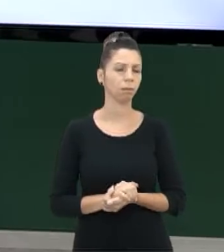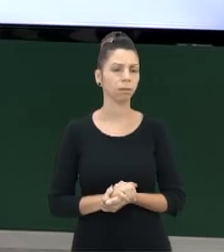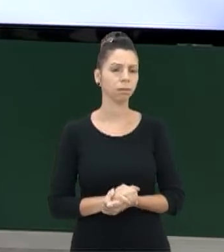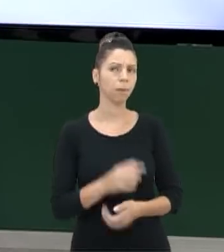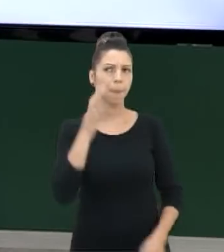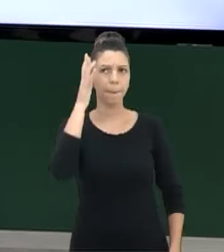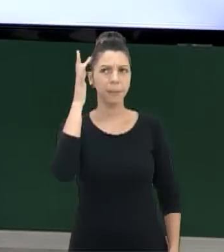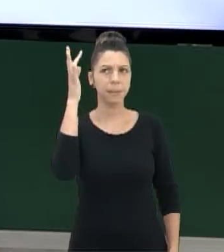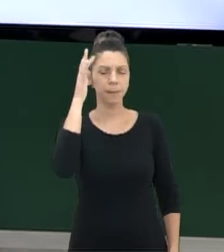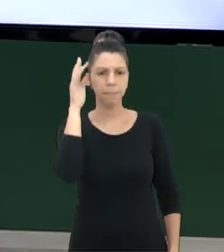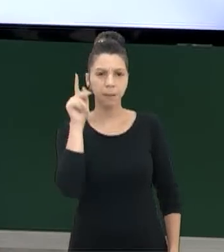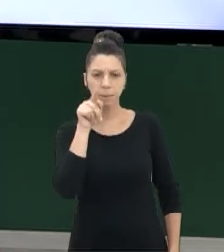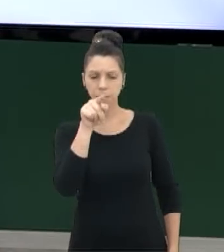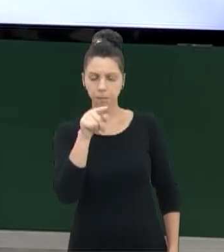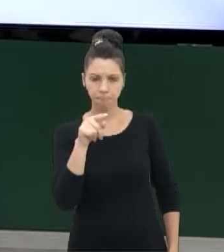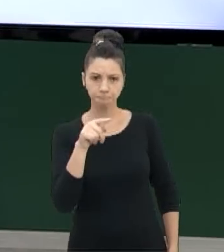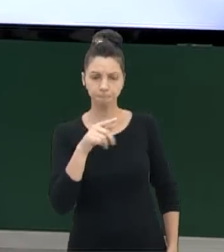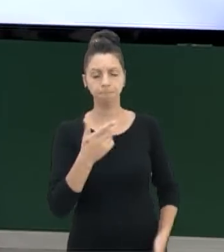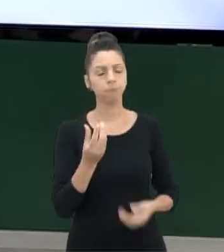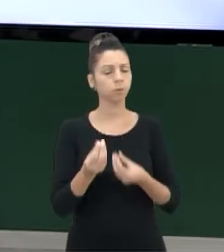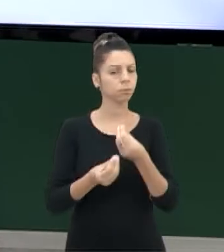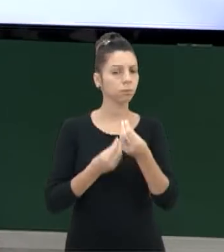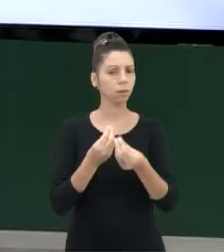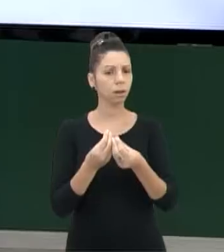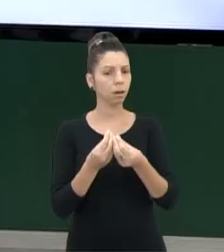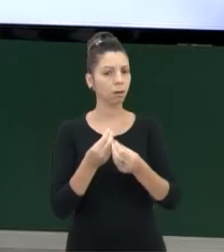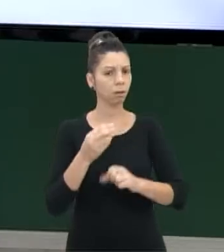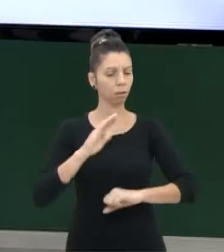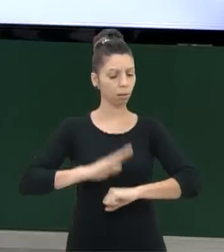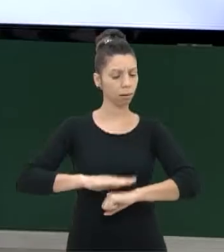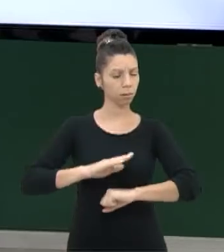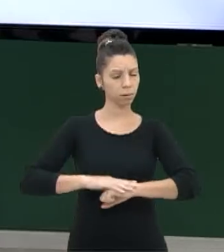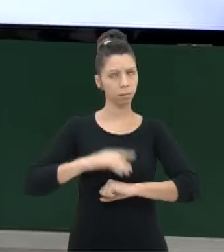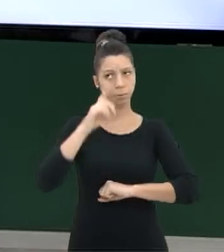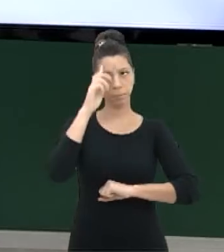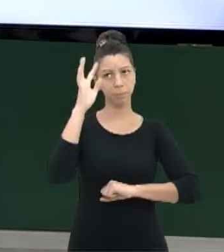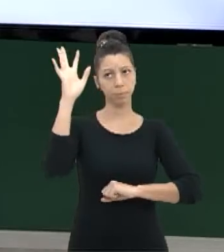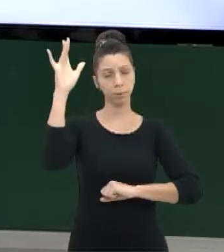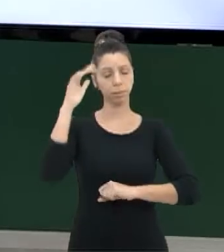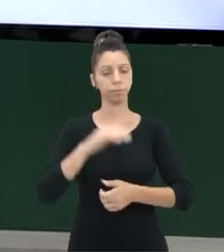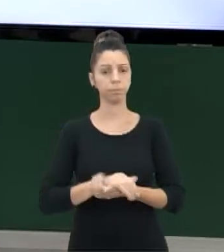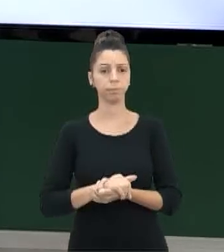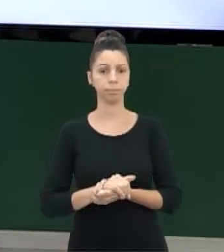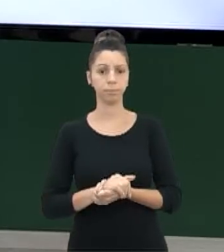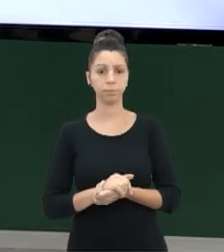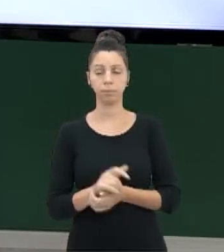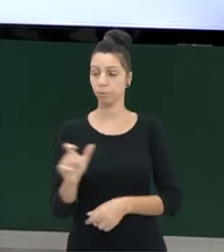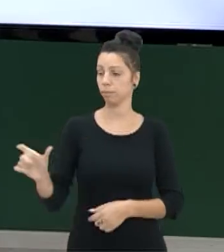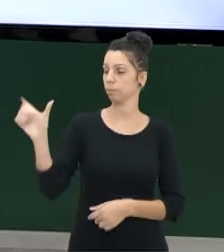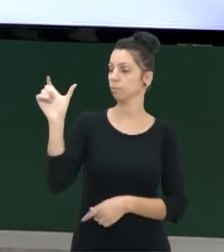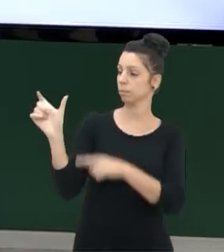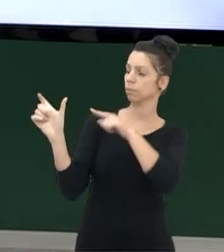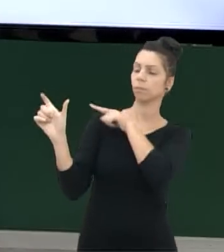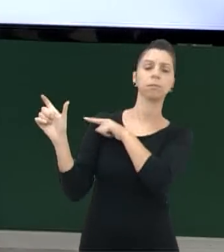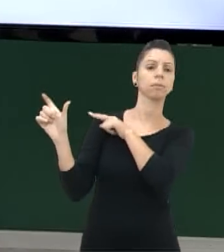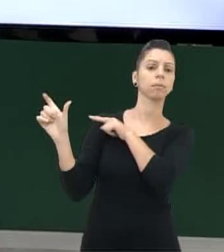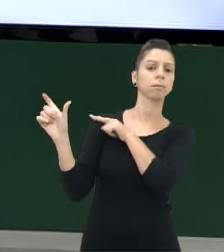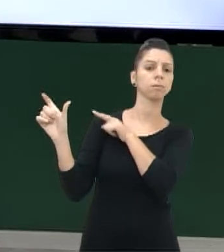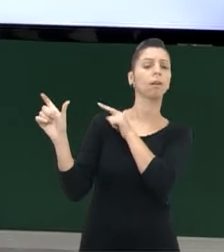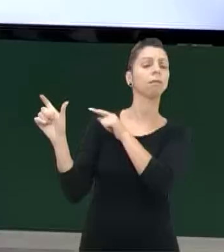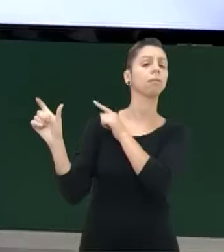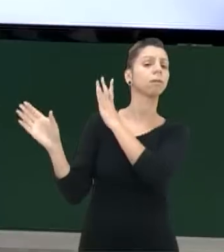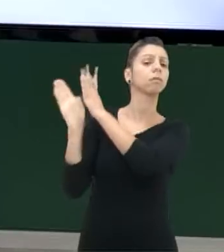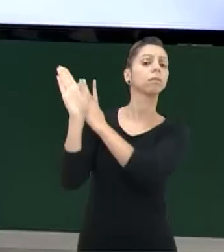sobre você? Não precisa escrever tudo. Veio na sua cabeça alguma coisa, você fez algo e aí vem na sua cabeça uma palavra. Que palavra é essa que